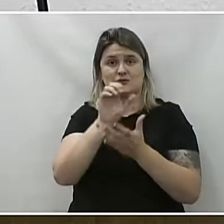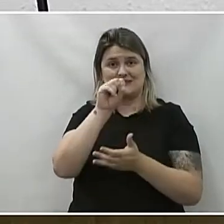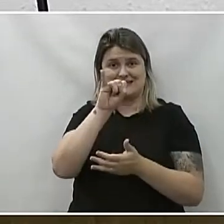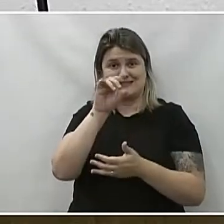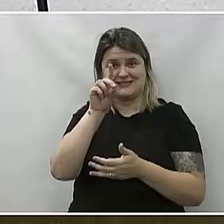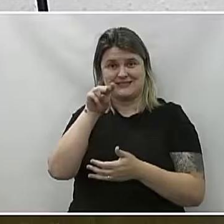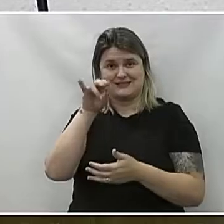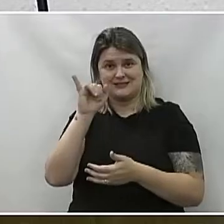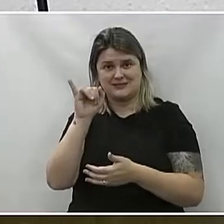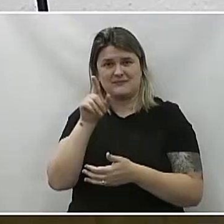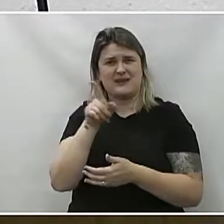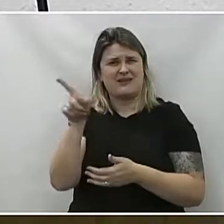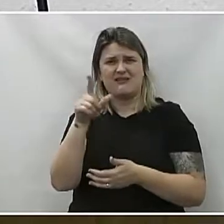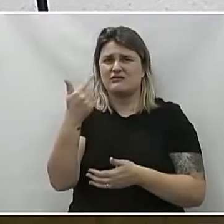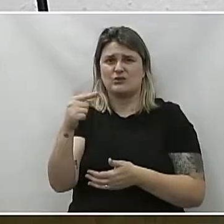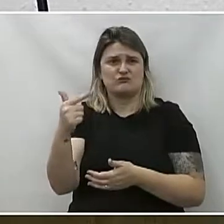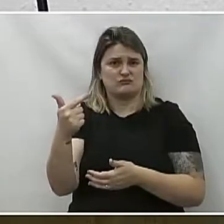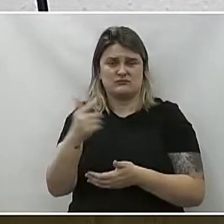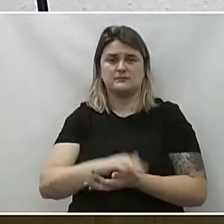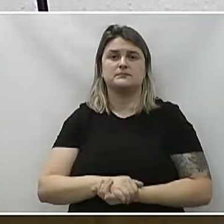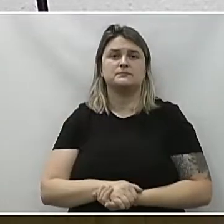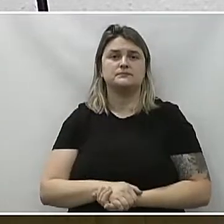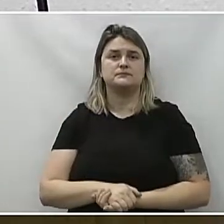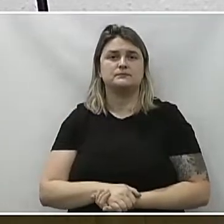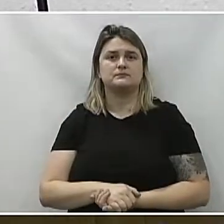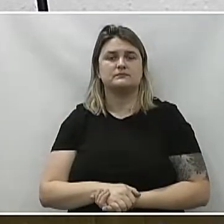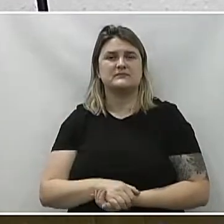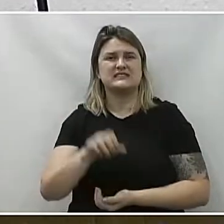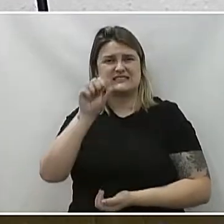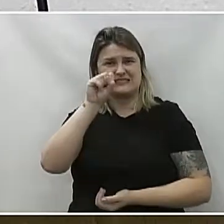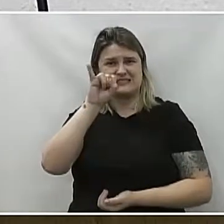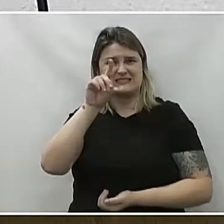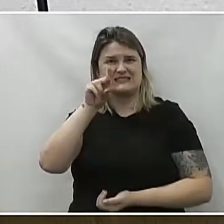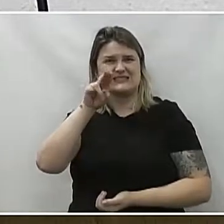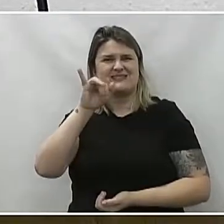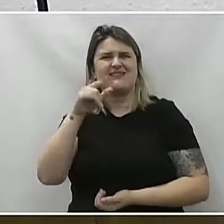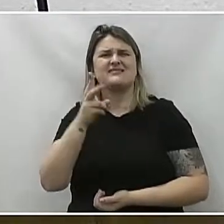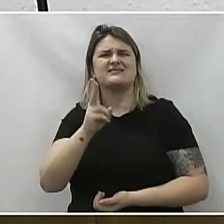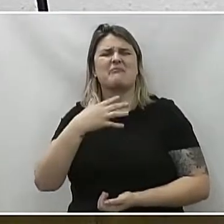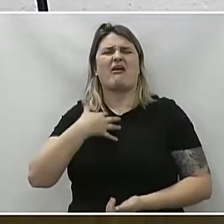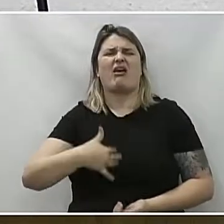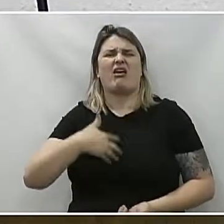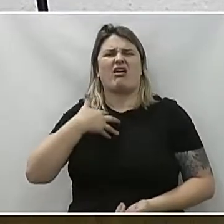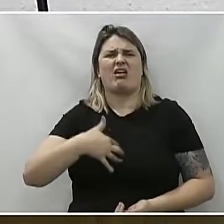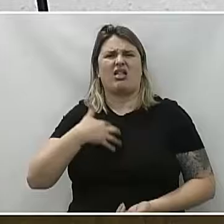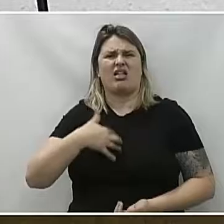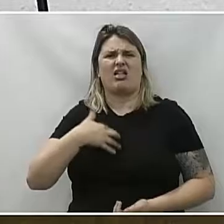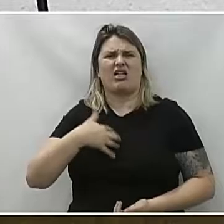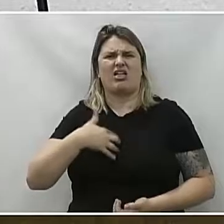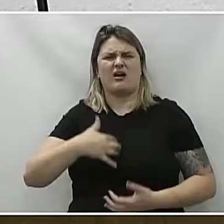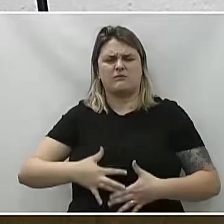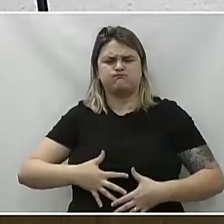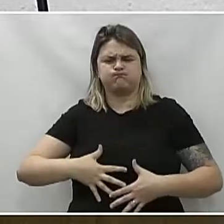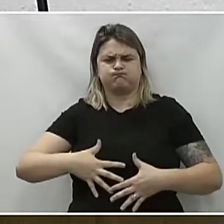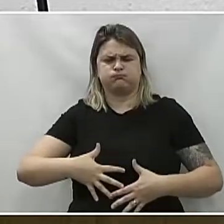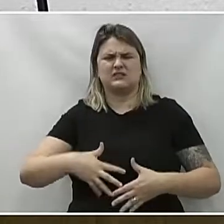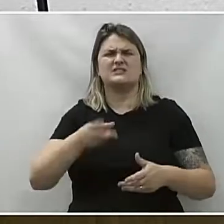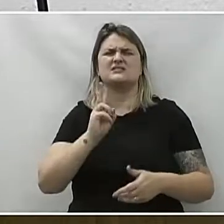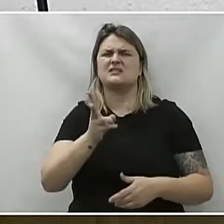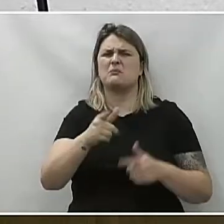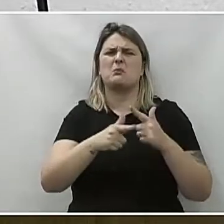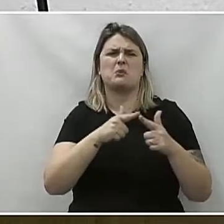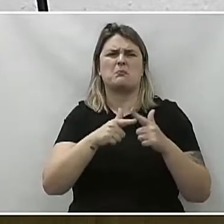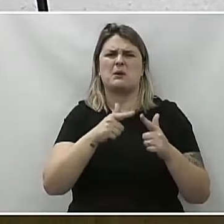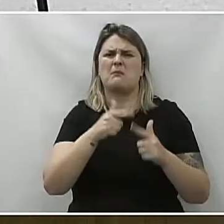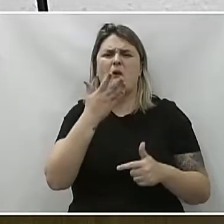A prevenção para ele não existiu. O Sidney tinha azia, estufamento, indigestão. Esse era